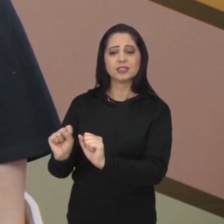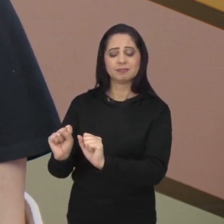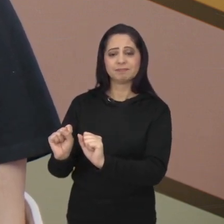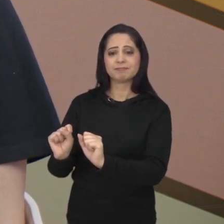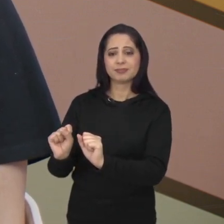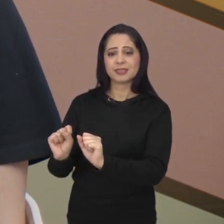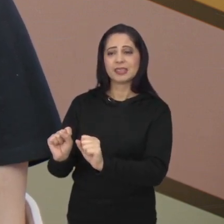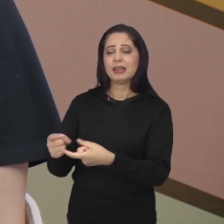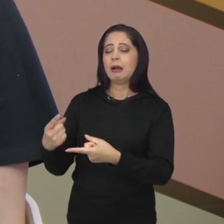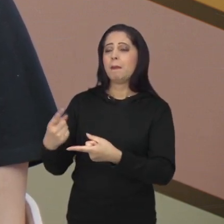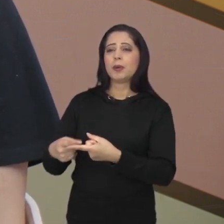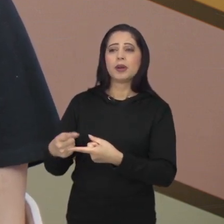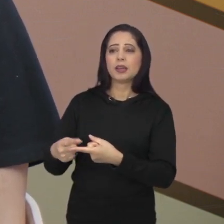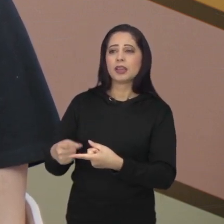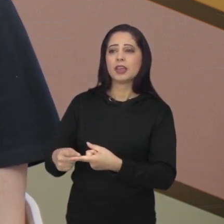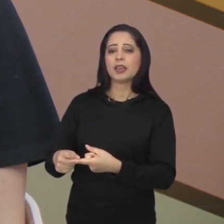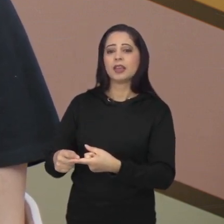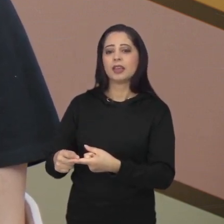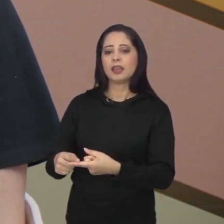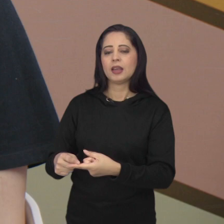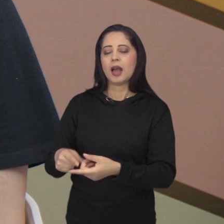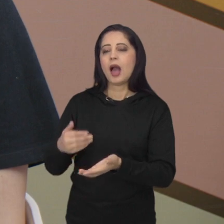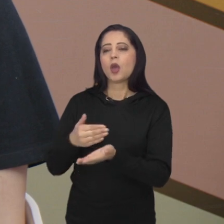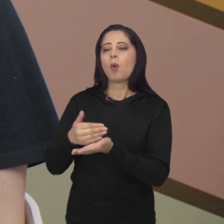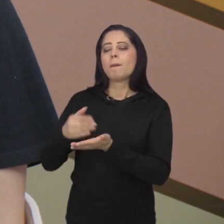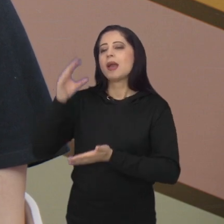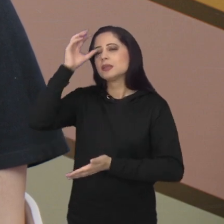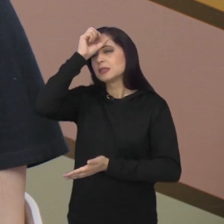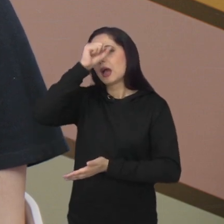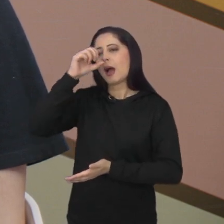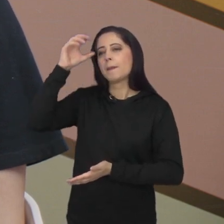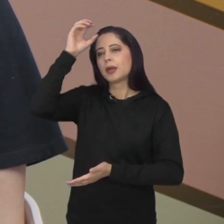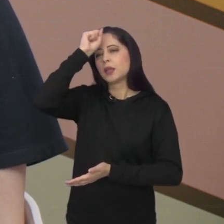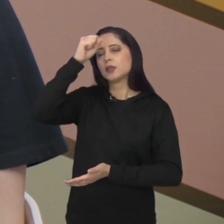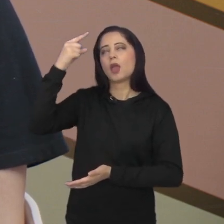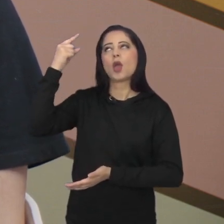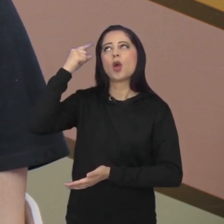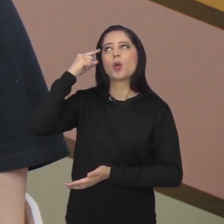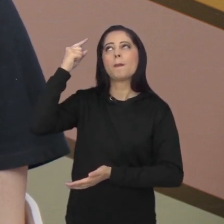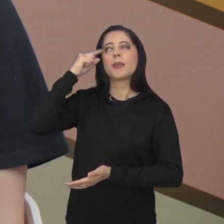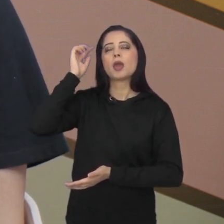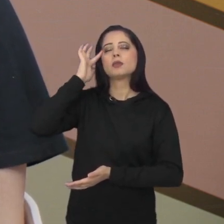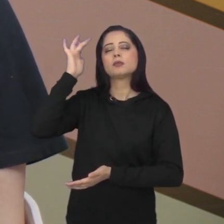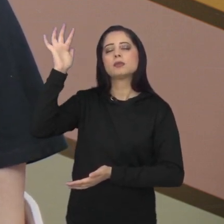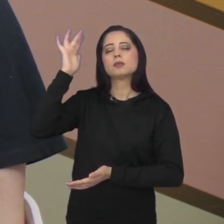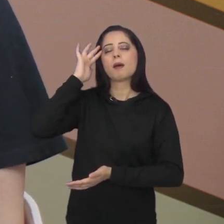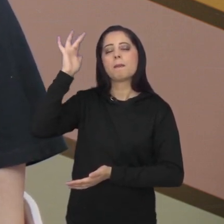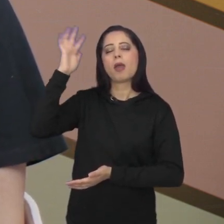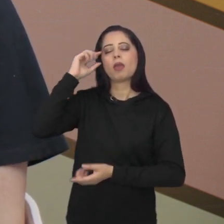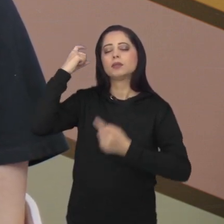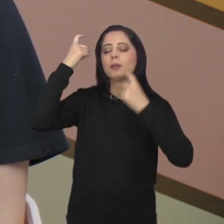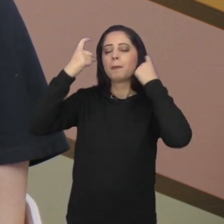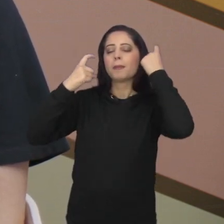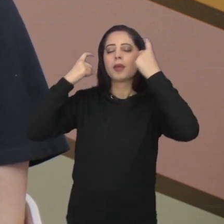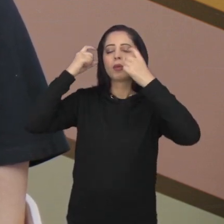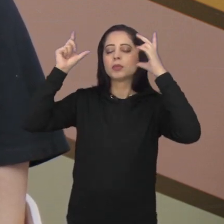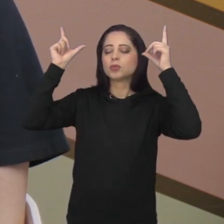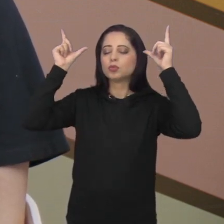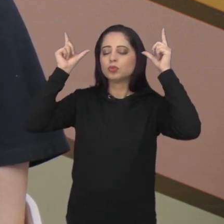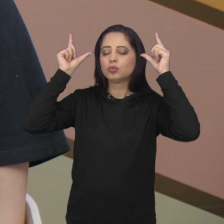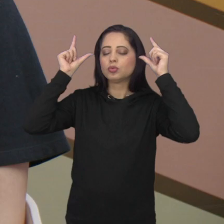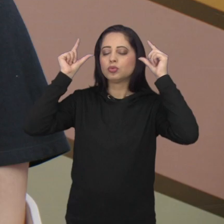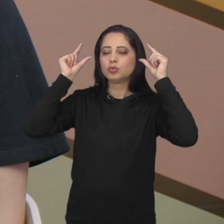desapego, porque você começa a aprender a desapegar dos seus pensamentos, das suas preocupações, né?